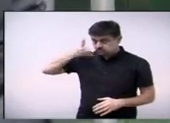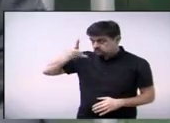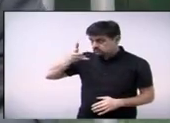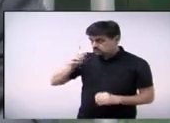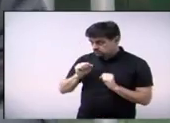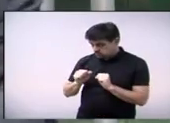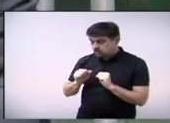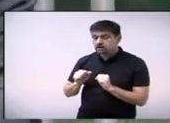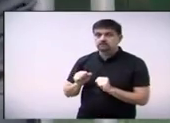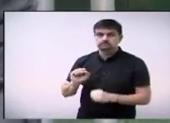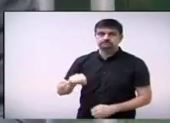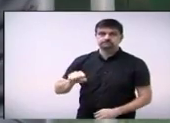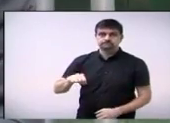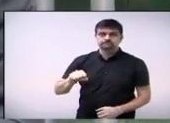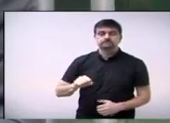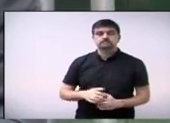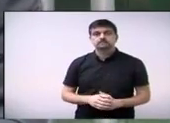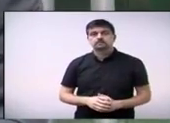Obrigado.